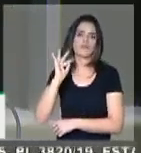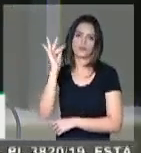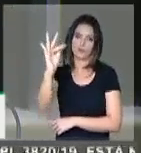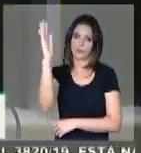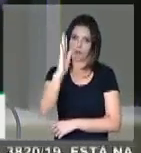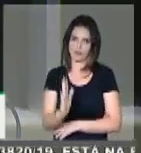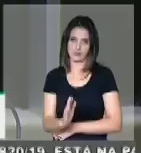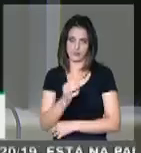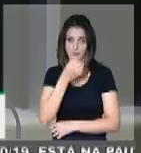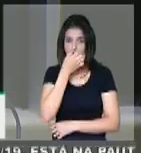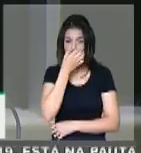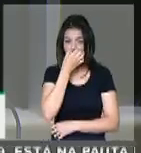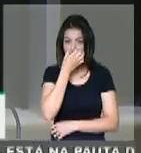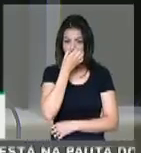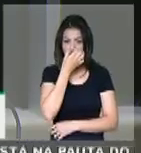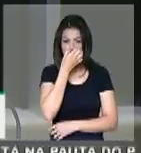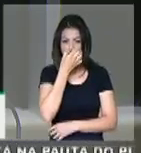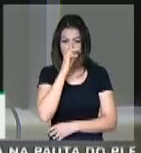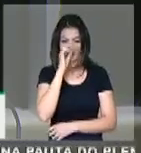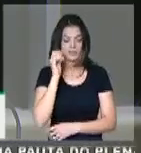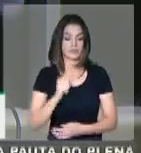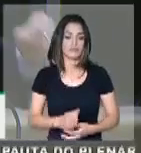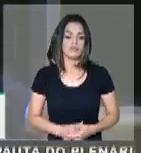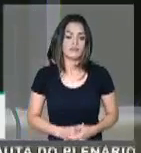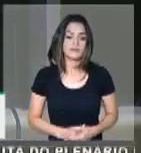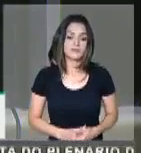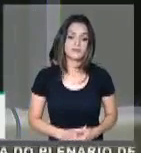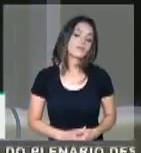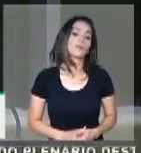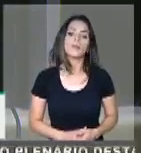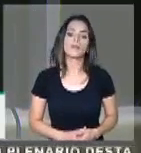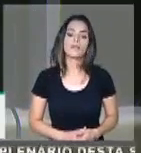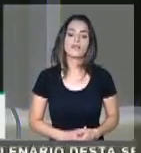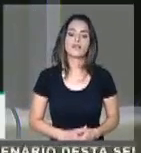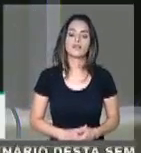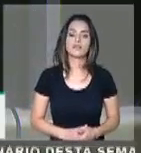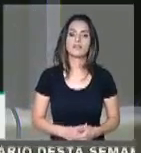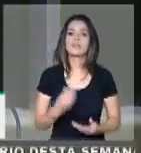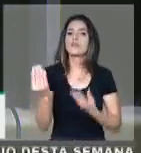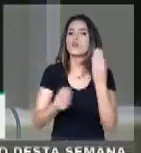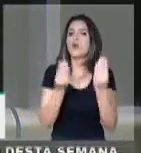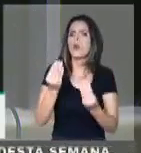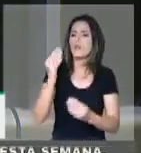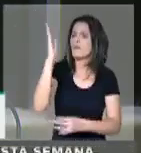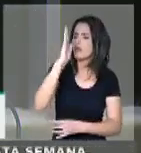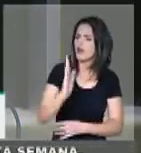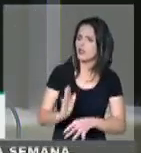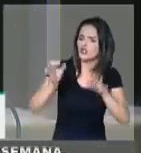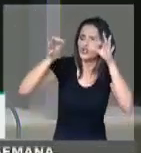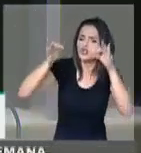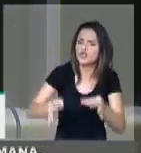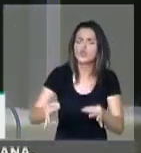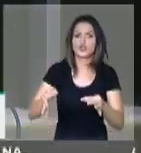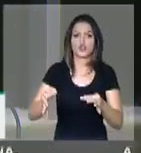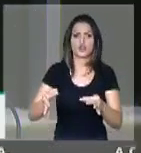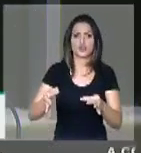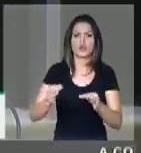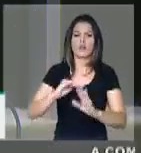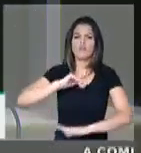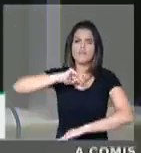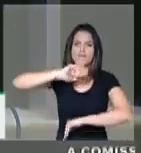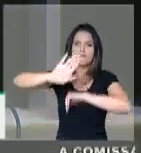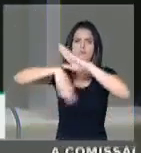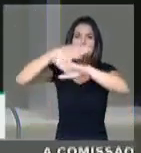Brasil. Não pensem, senhoras e senhores deputados, que haverá um país justo, um país rumo